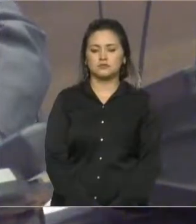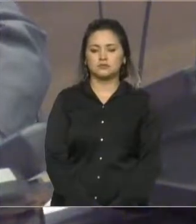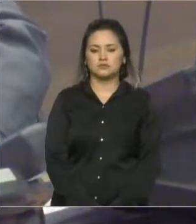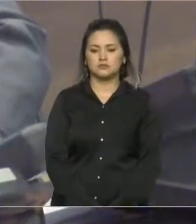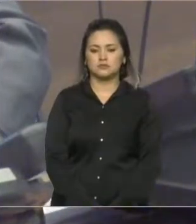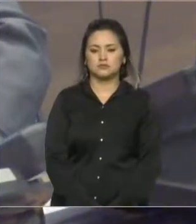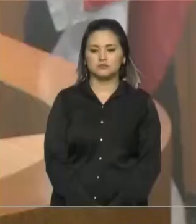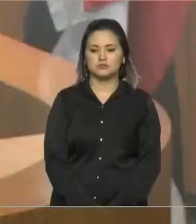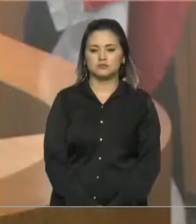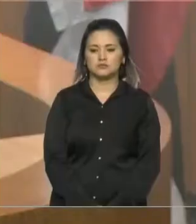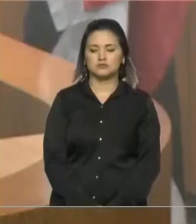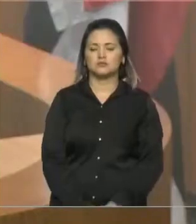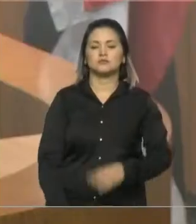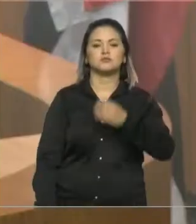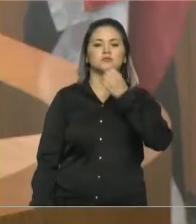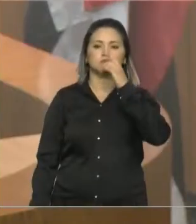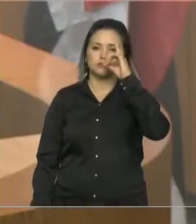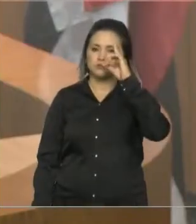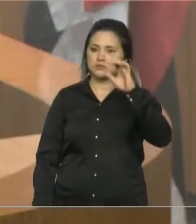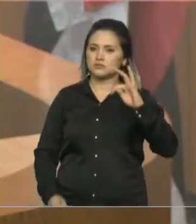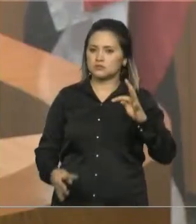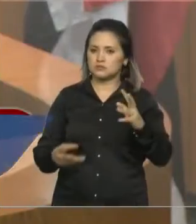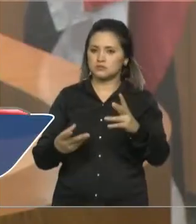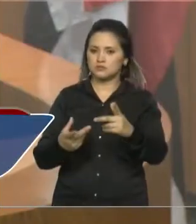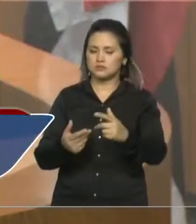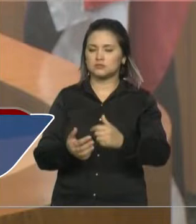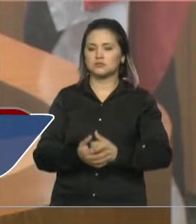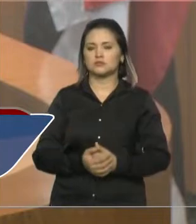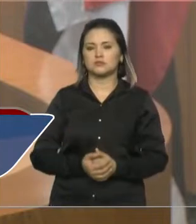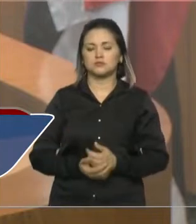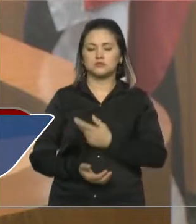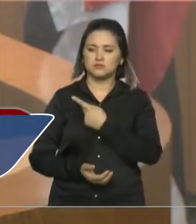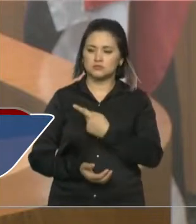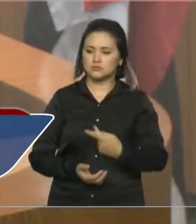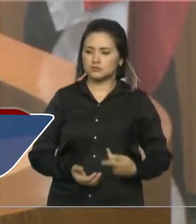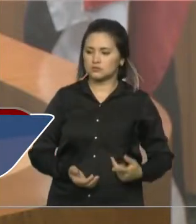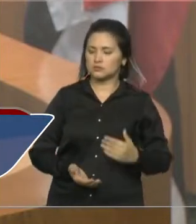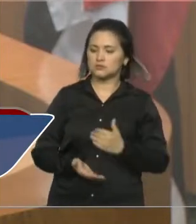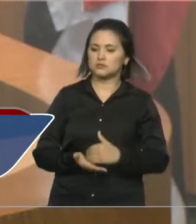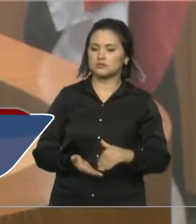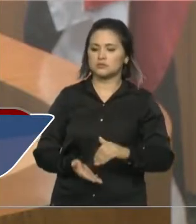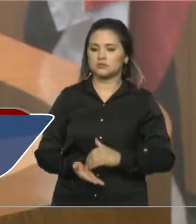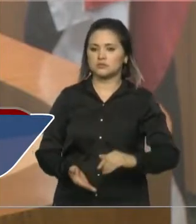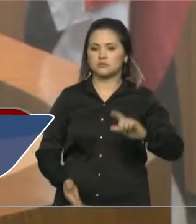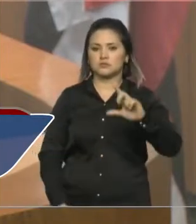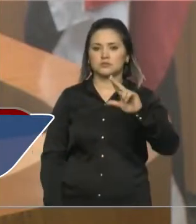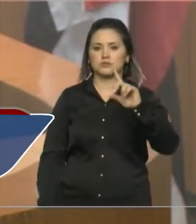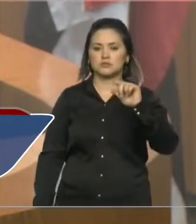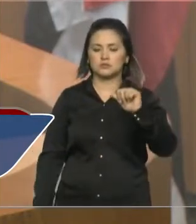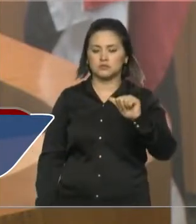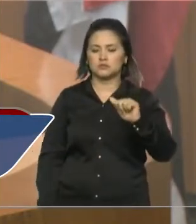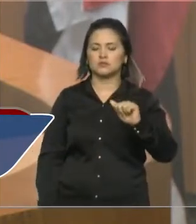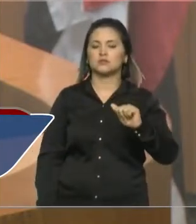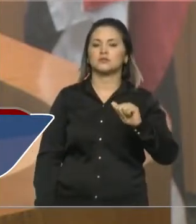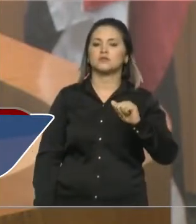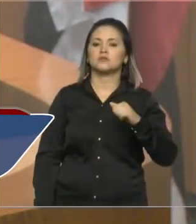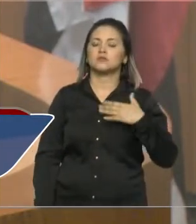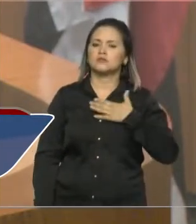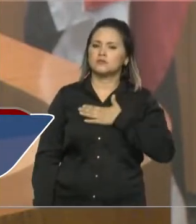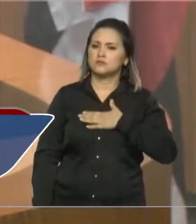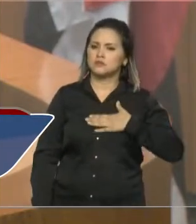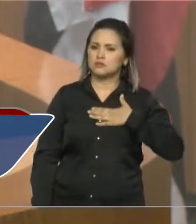Bom dia a todos, a todas. Senhor presidente, secretário Carlos Lula, para nós é uma satisfação a